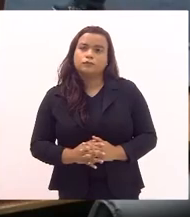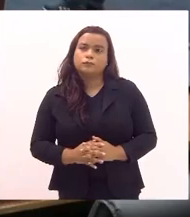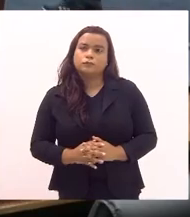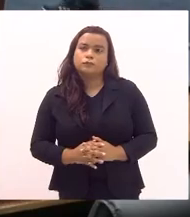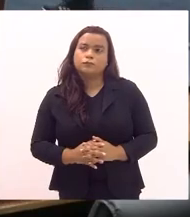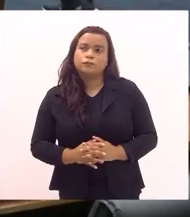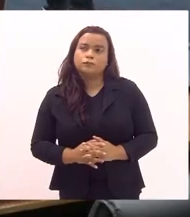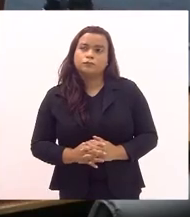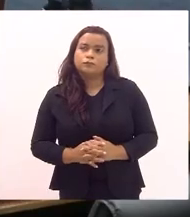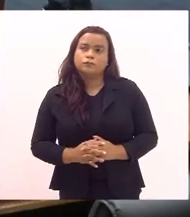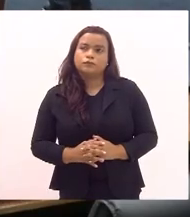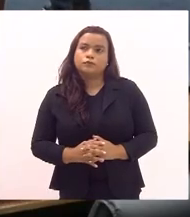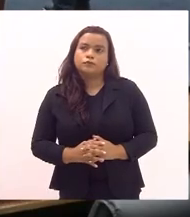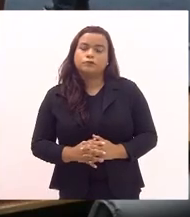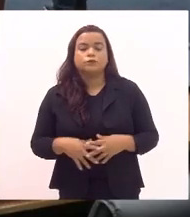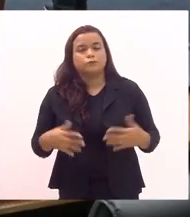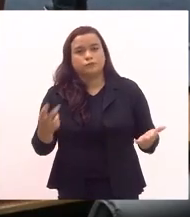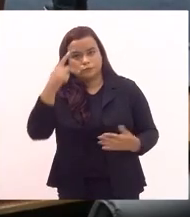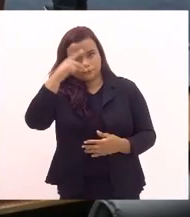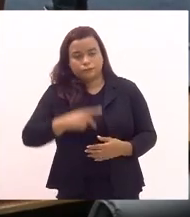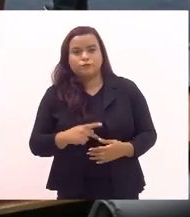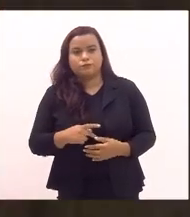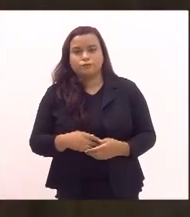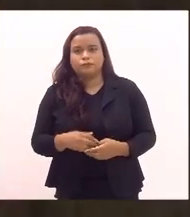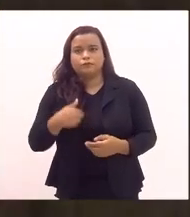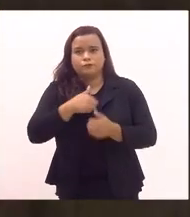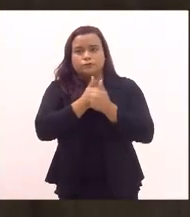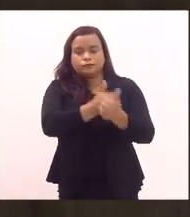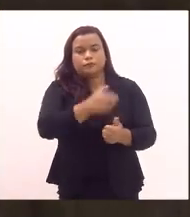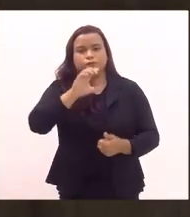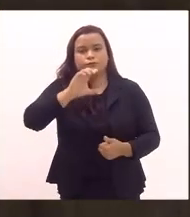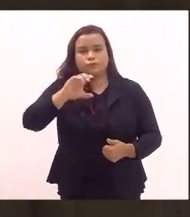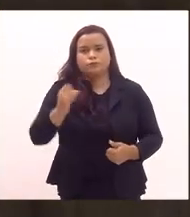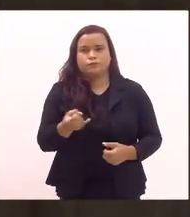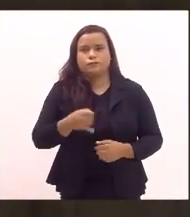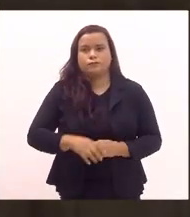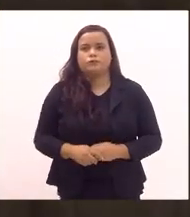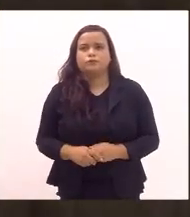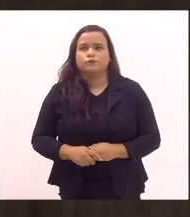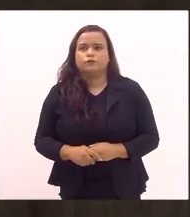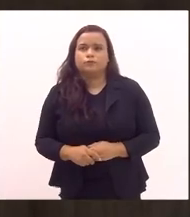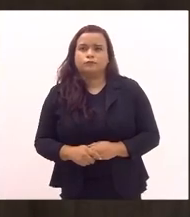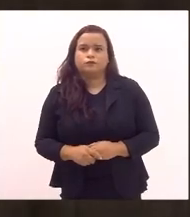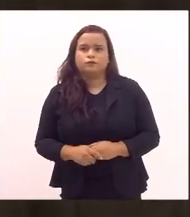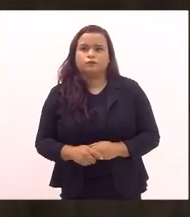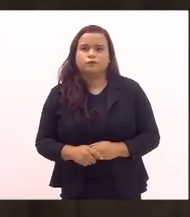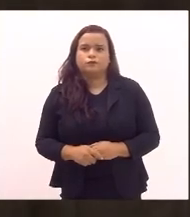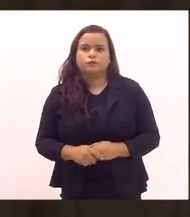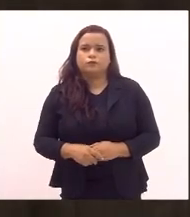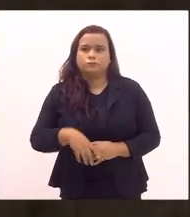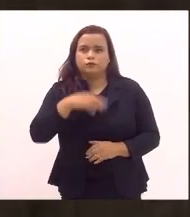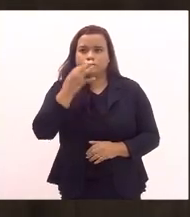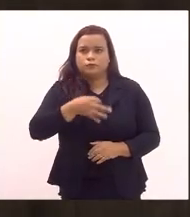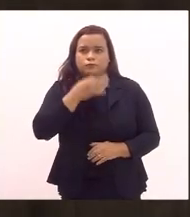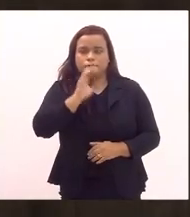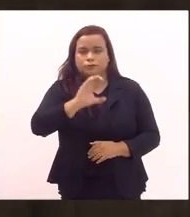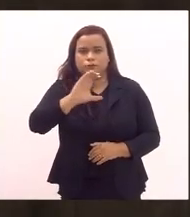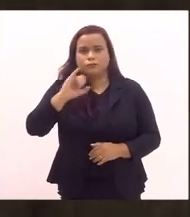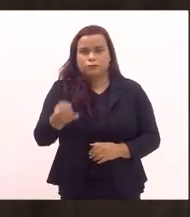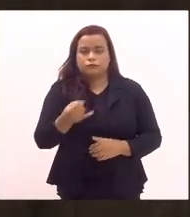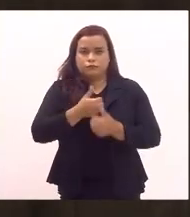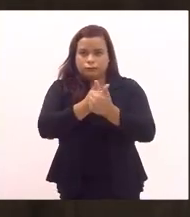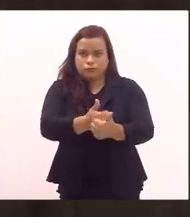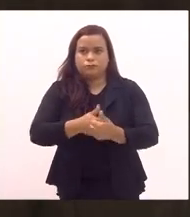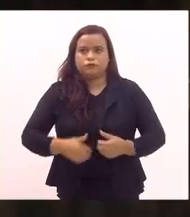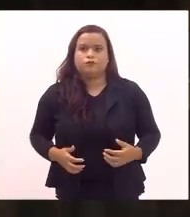a presidenta eu acompanhantes STJ tá a aparecer acompanhar CJ